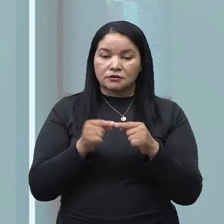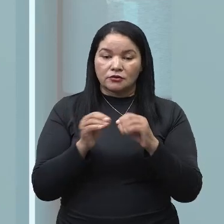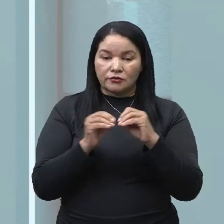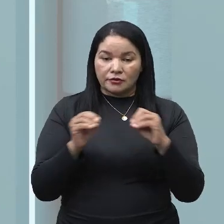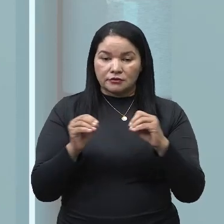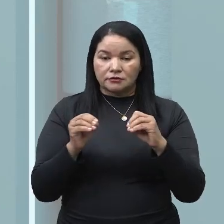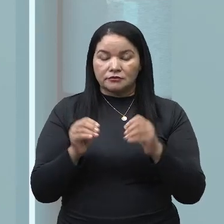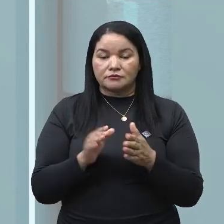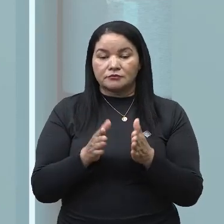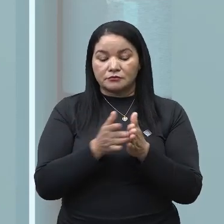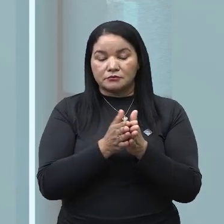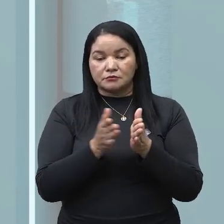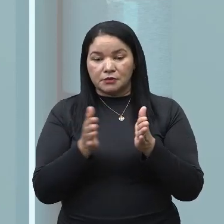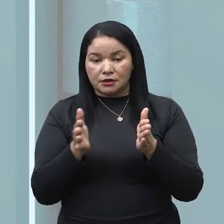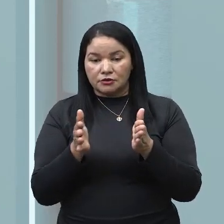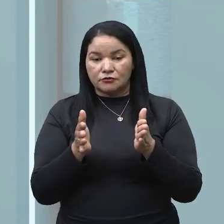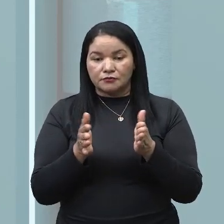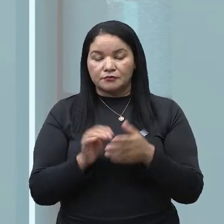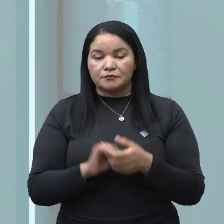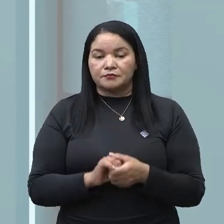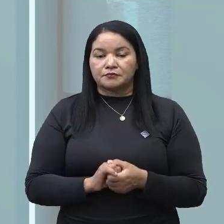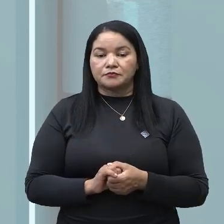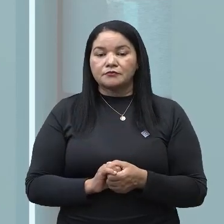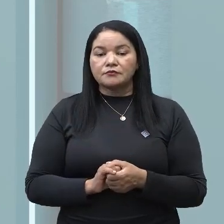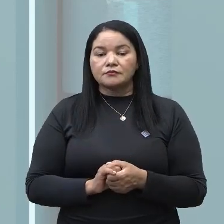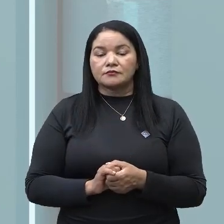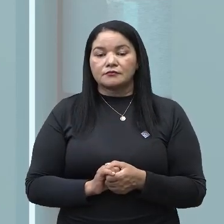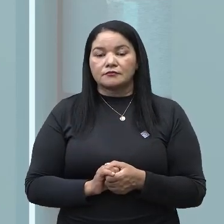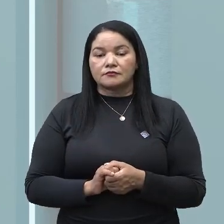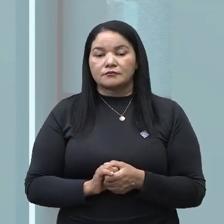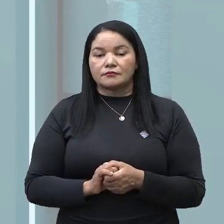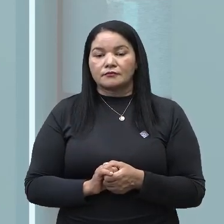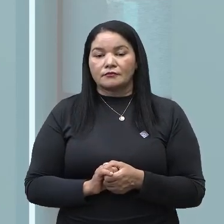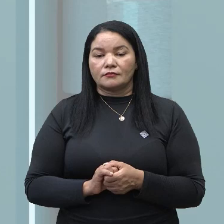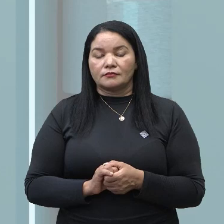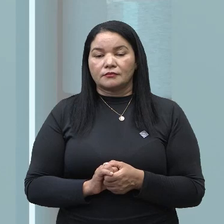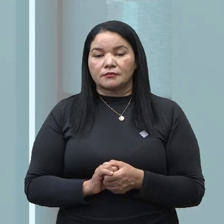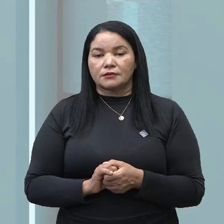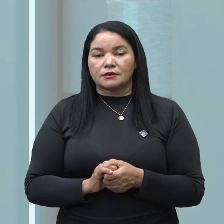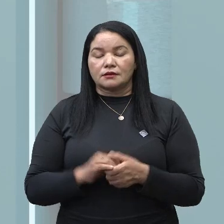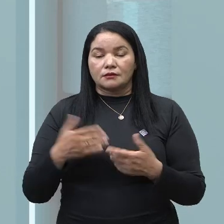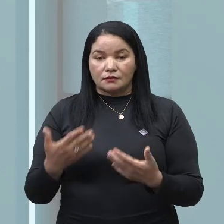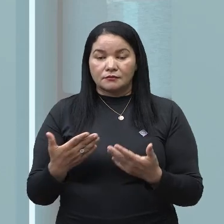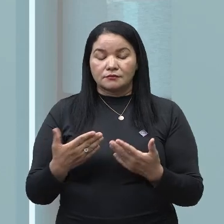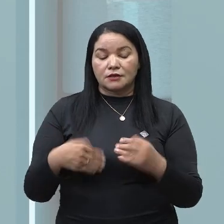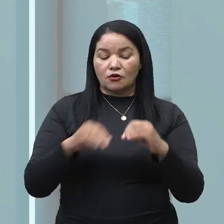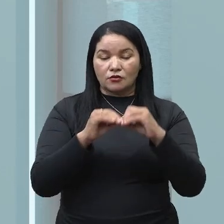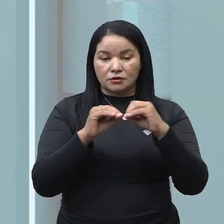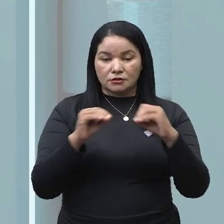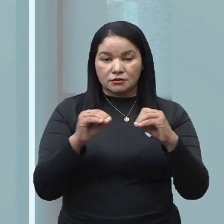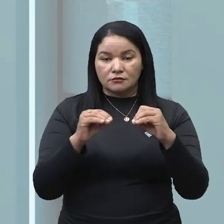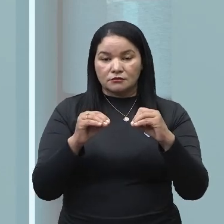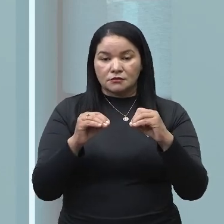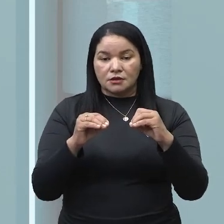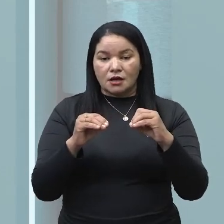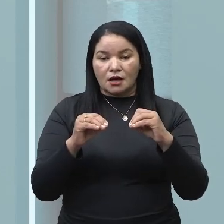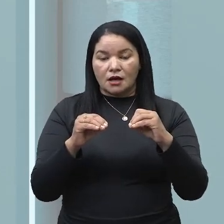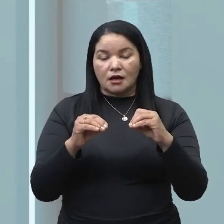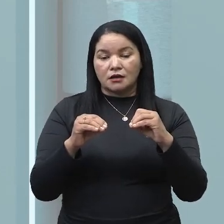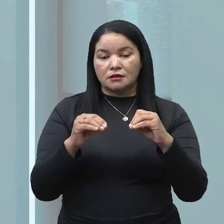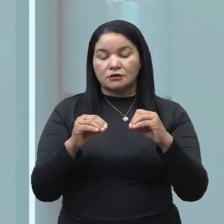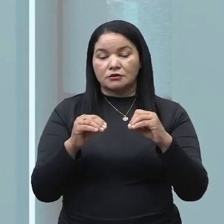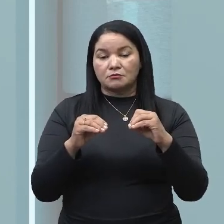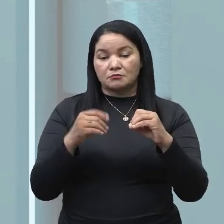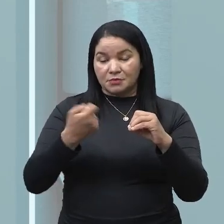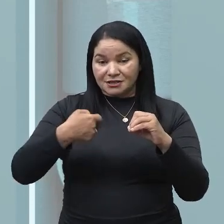período, só que a oração, ela não precisa ter sentido só. Ela precisa ter,